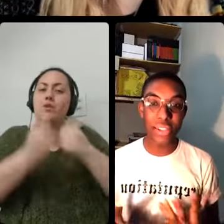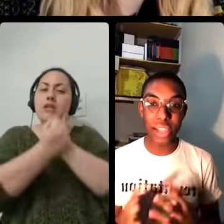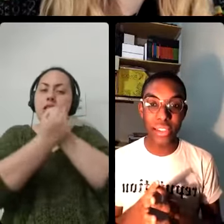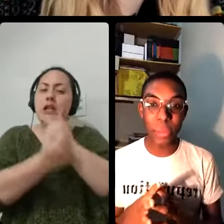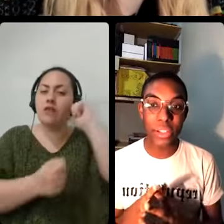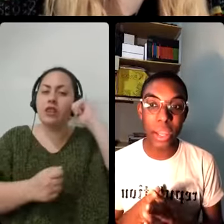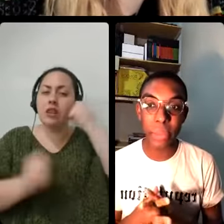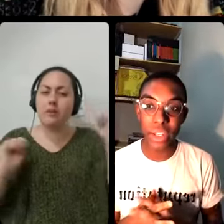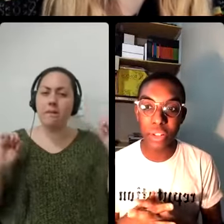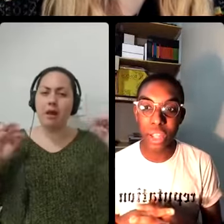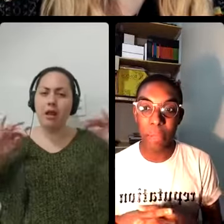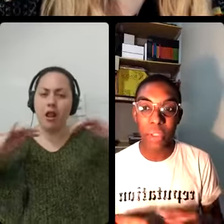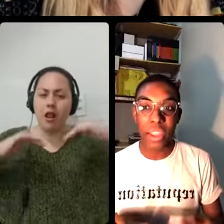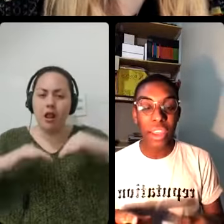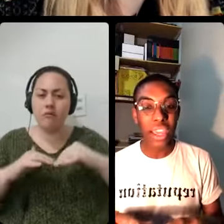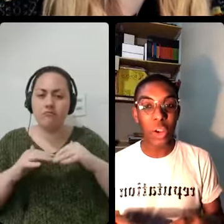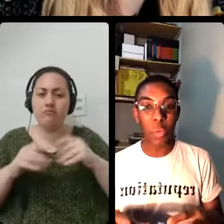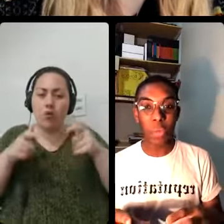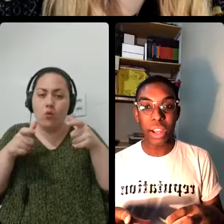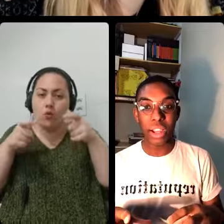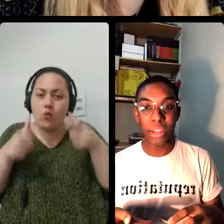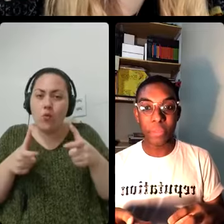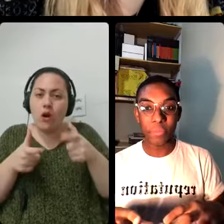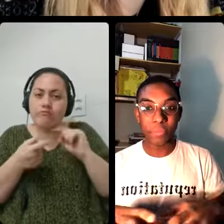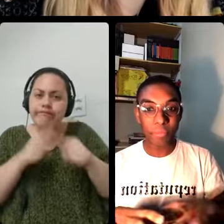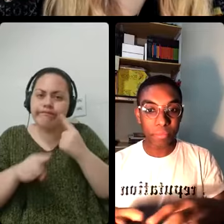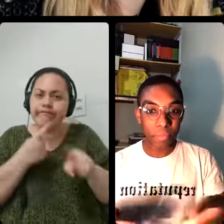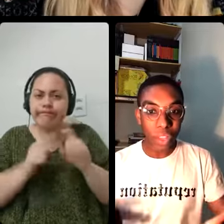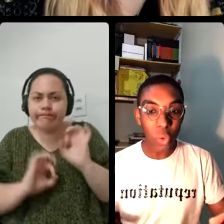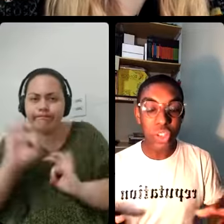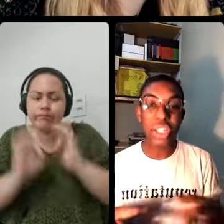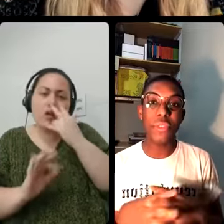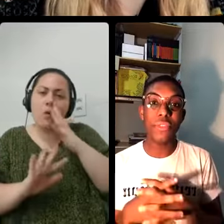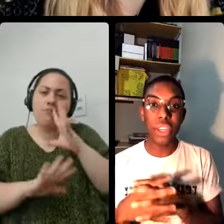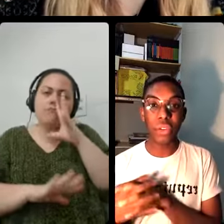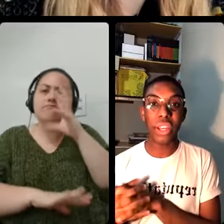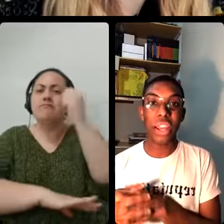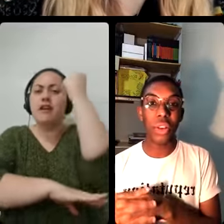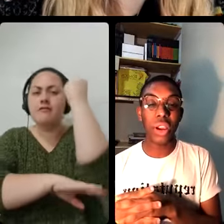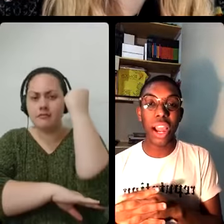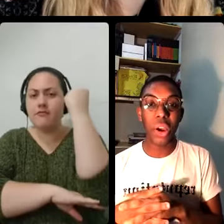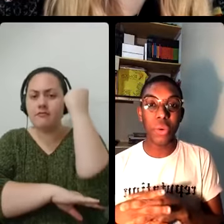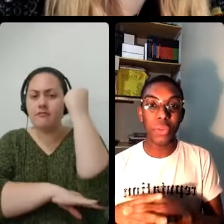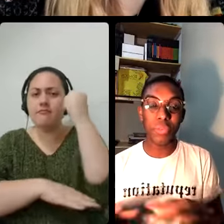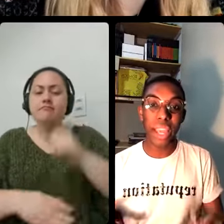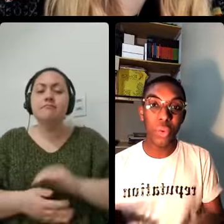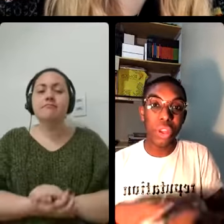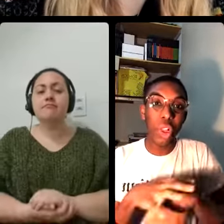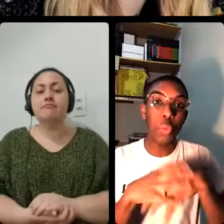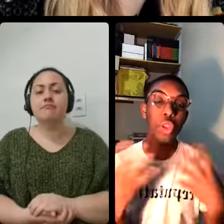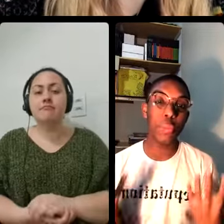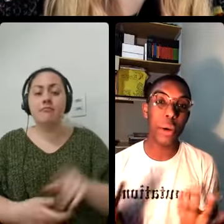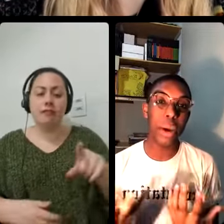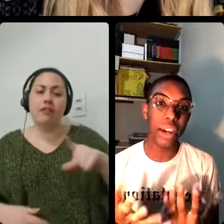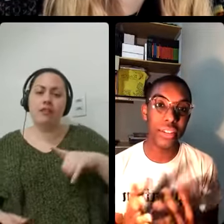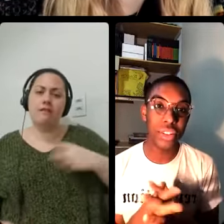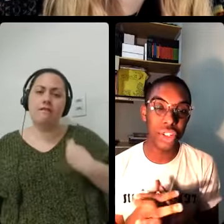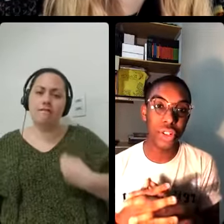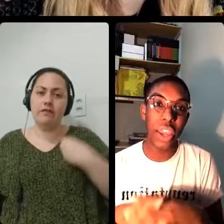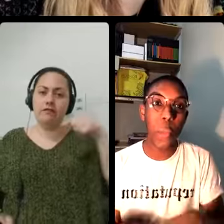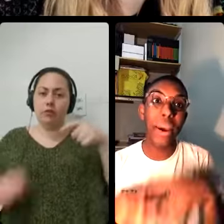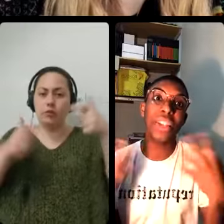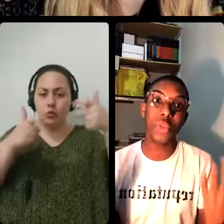ato de resistência, basicamente, né? Era onde eles viviam naquele local, né? E o Quilombo dos